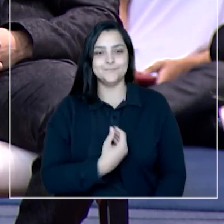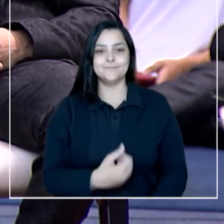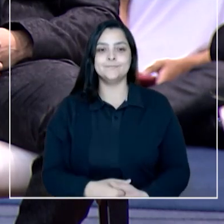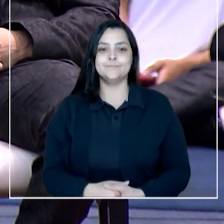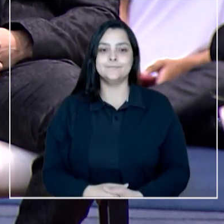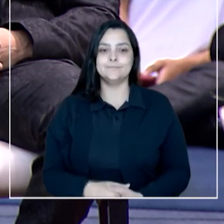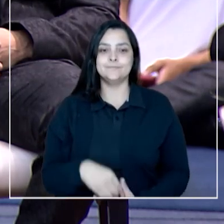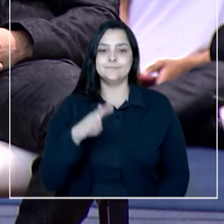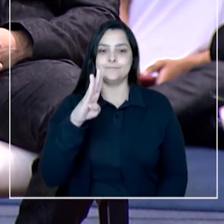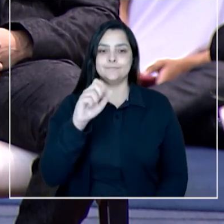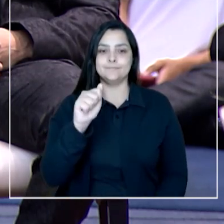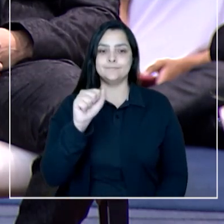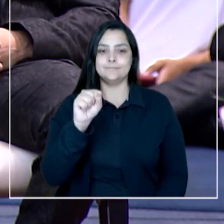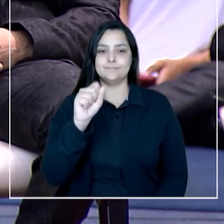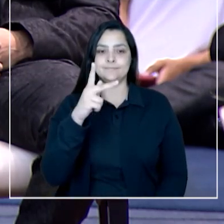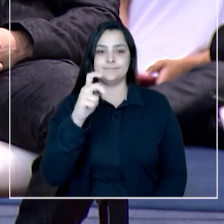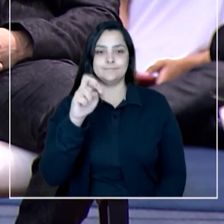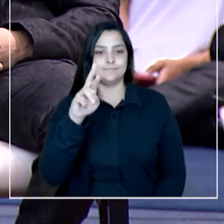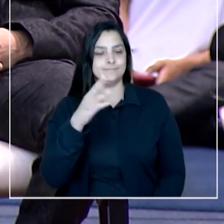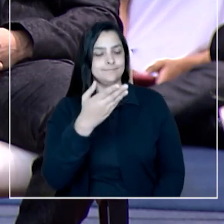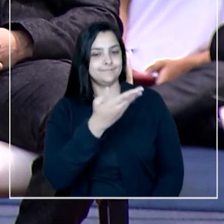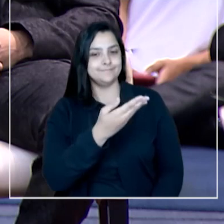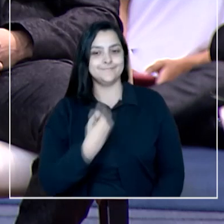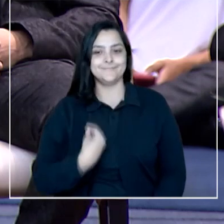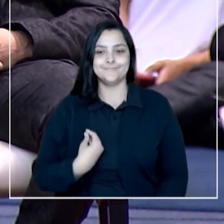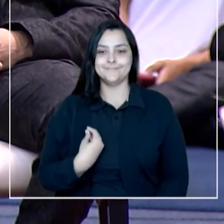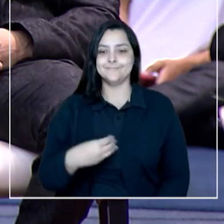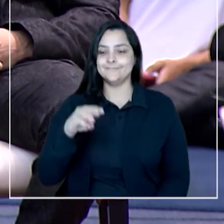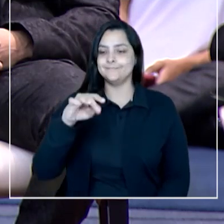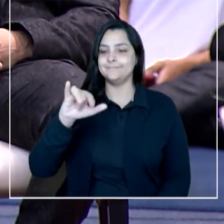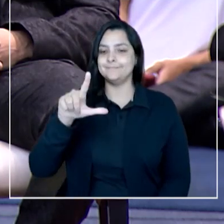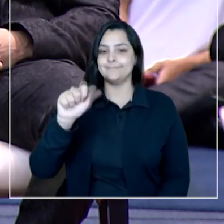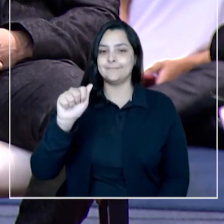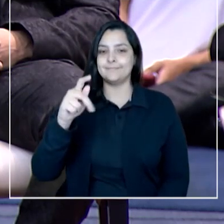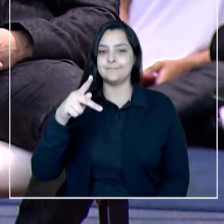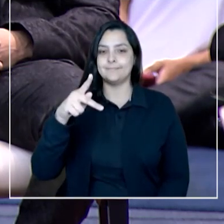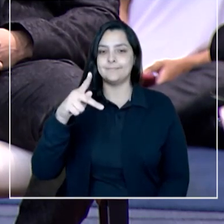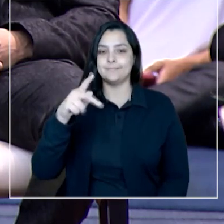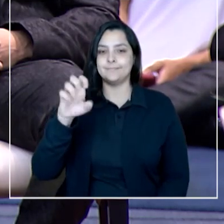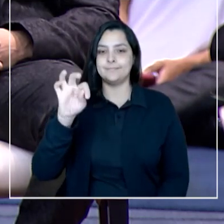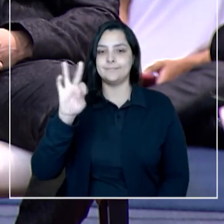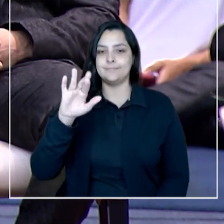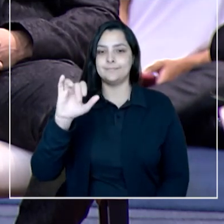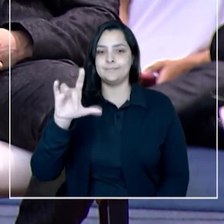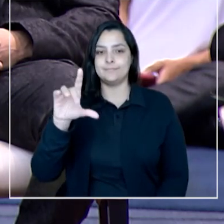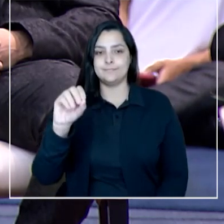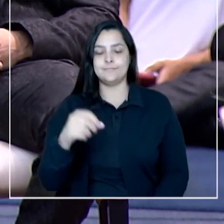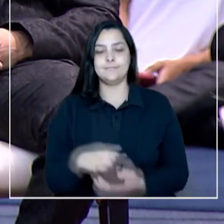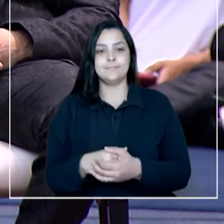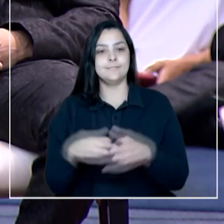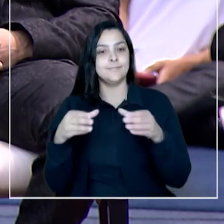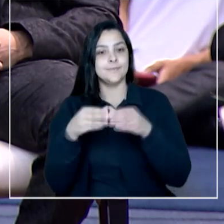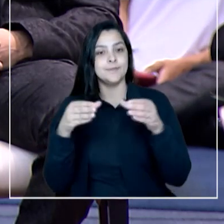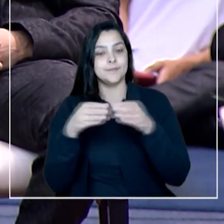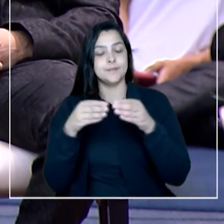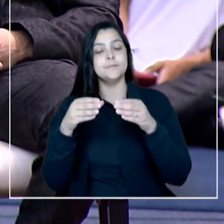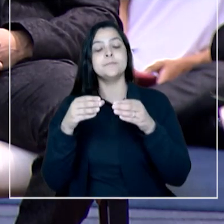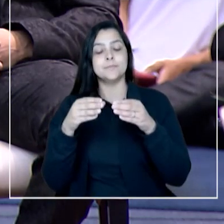Bhaskar, aqui, Mila Petrillo, não é? A equipe do Instituto